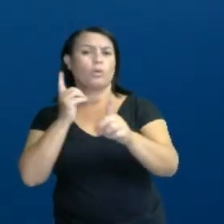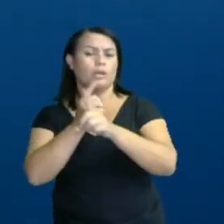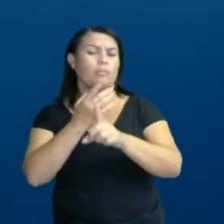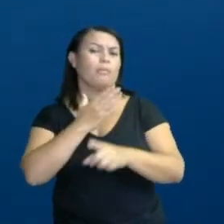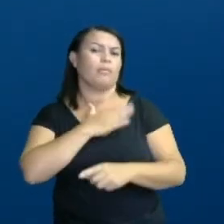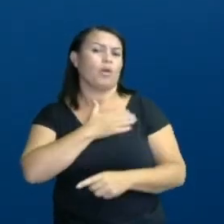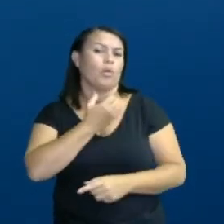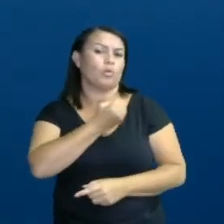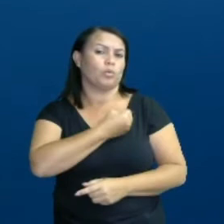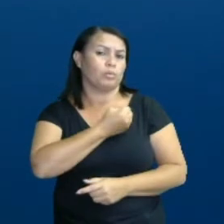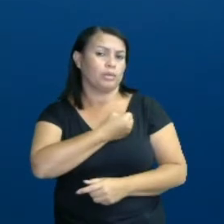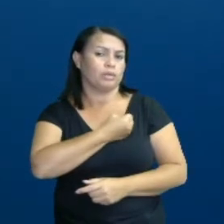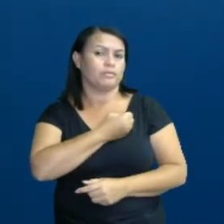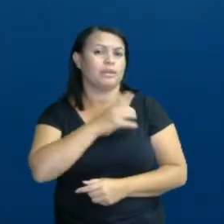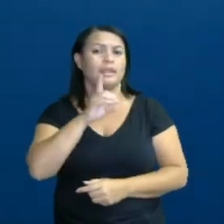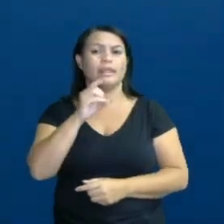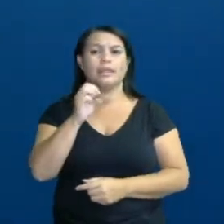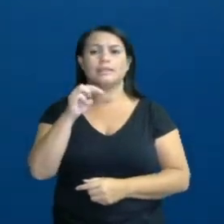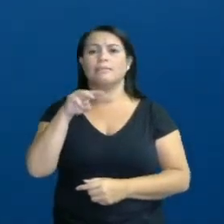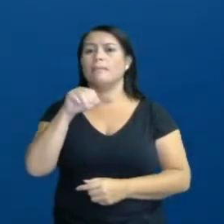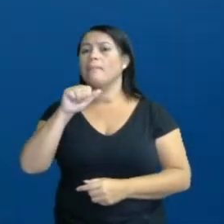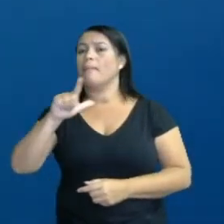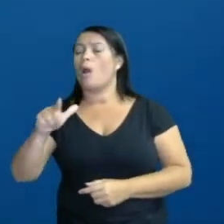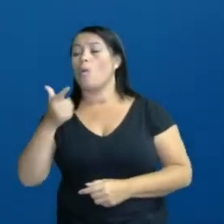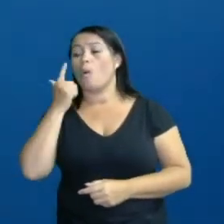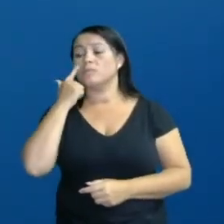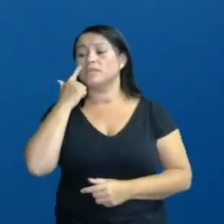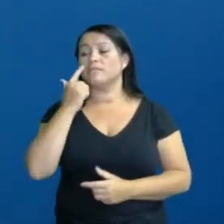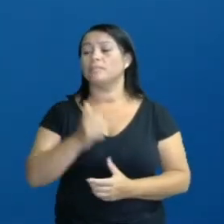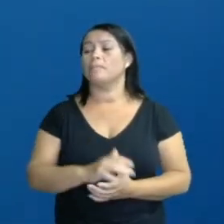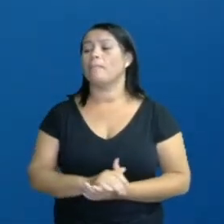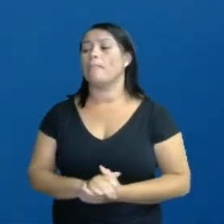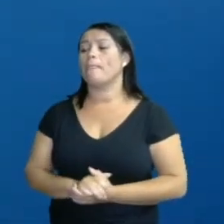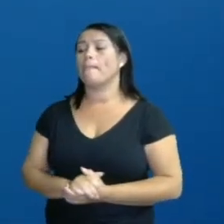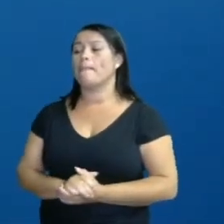número decimal, não é isso? Então, eu vou ter o seguinte, ó.